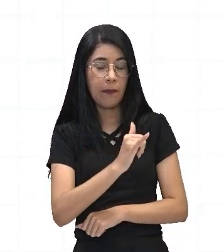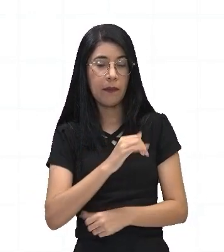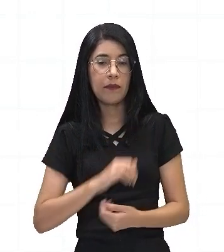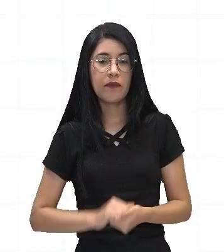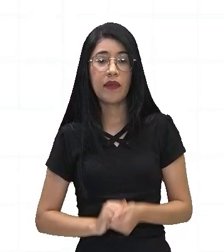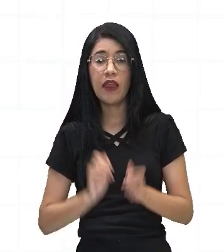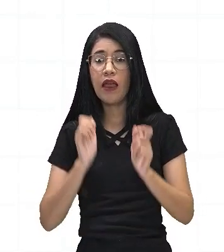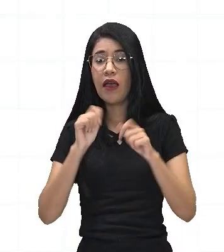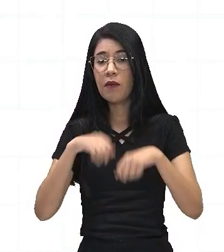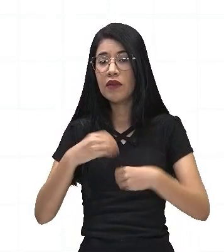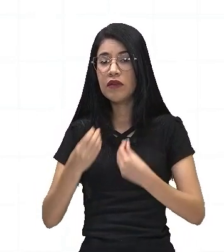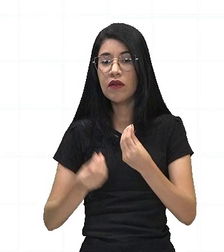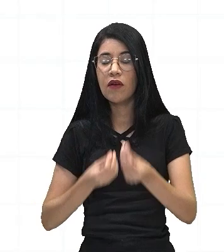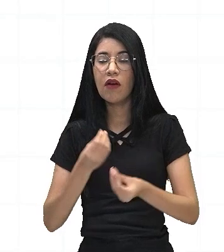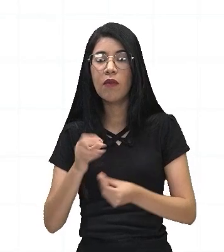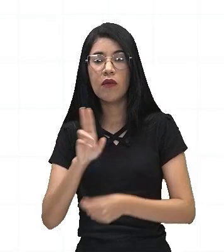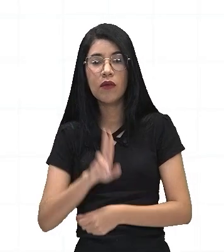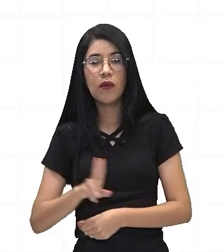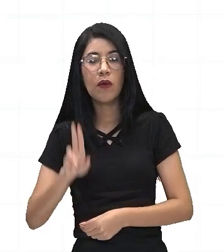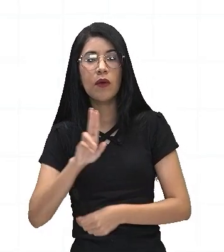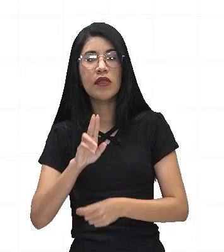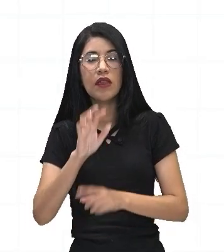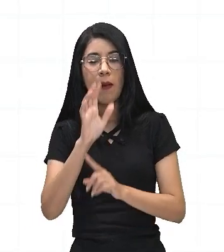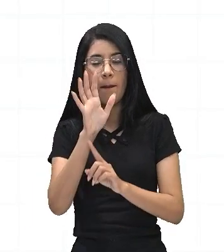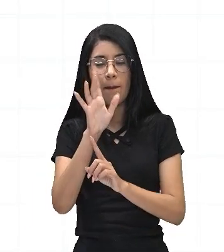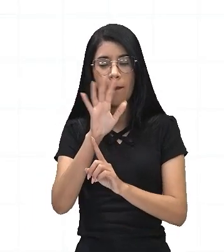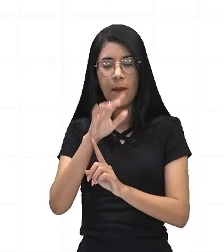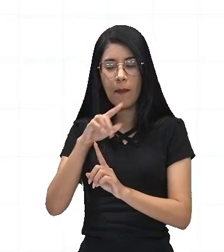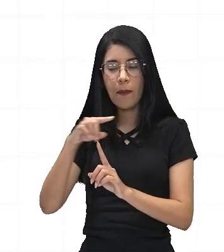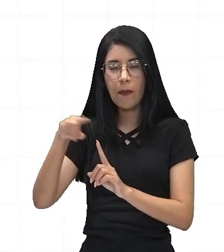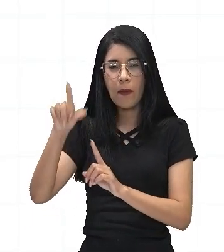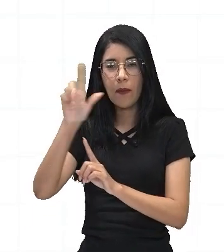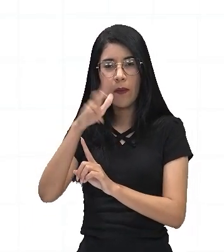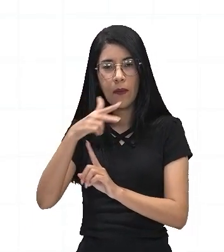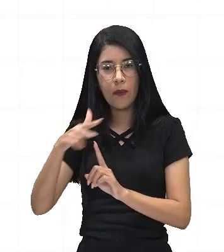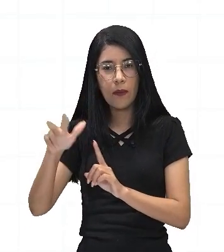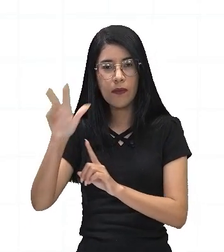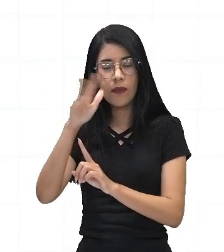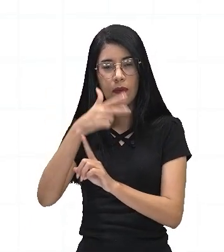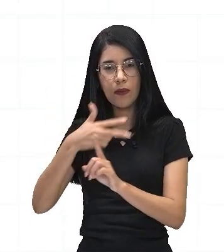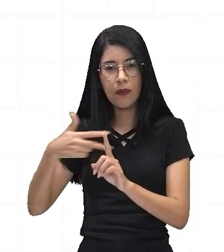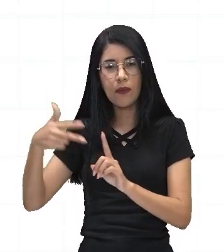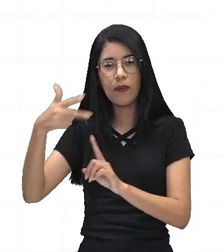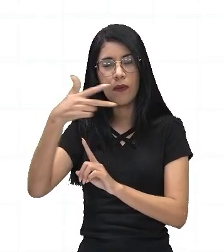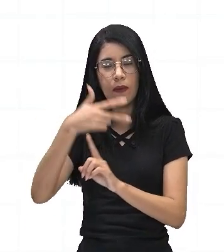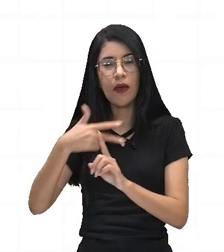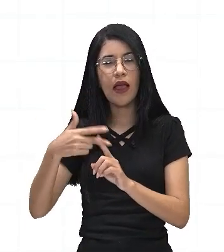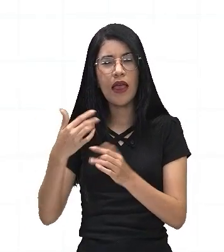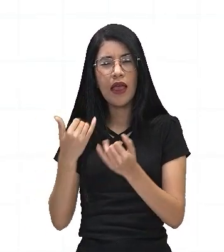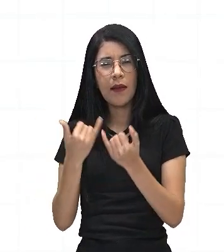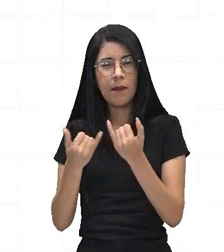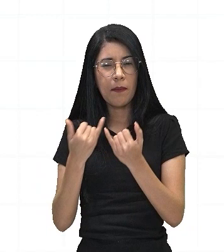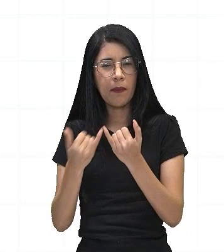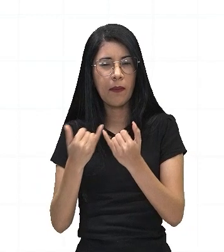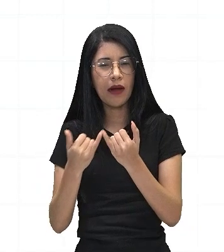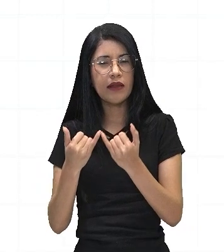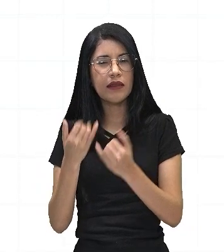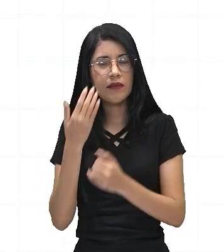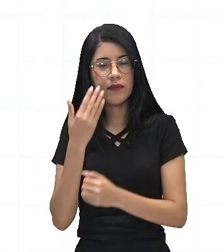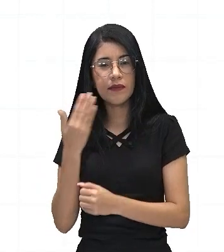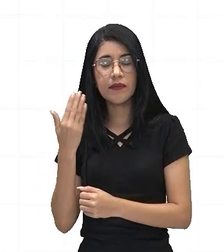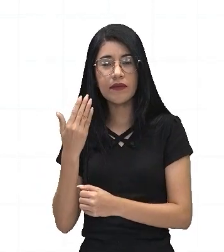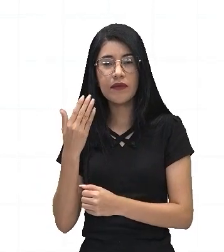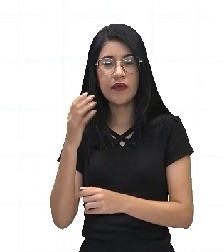ser feito por meio das turbinas eólicas ou aerogeradores, que se assemelham aos moinhos de vento e formam